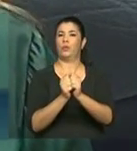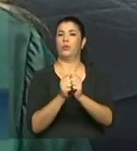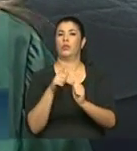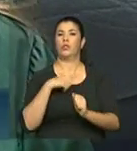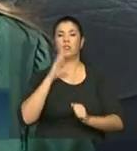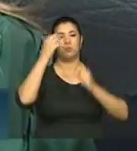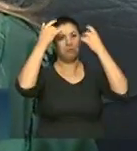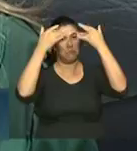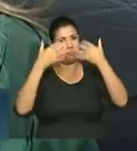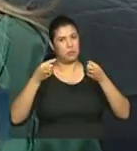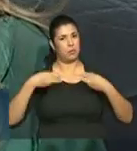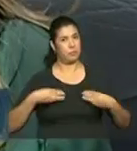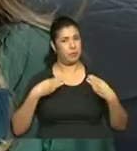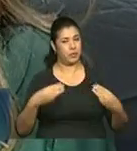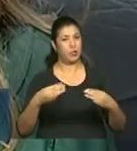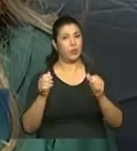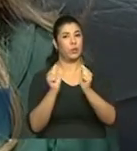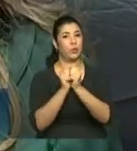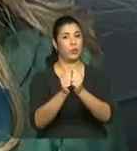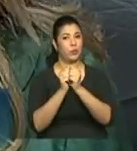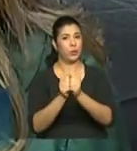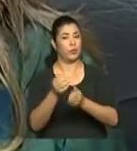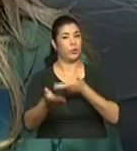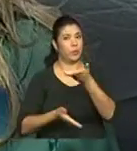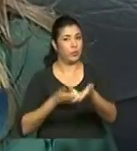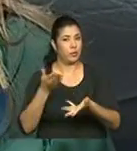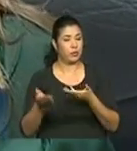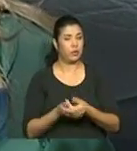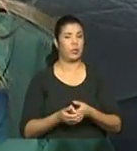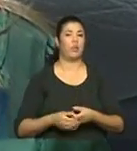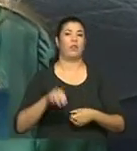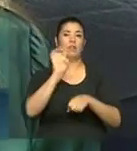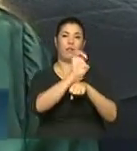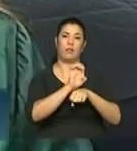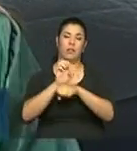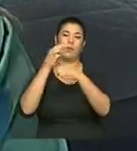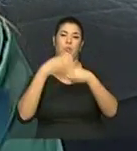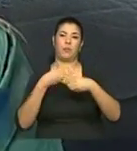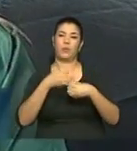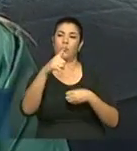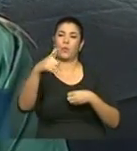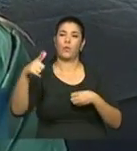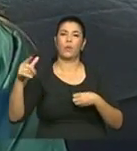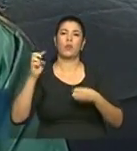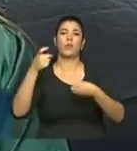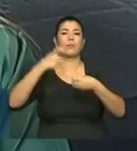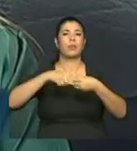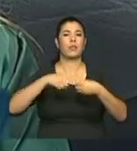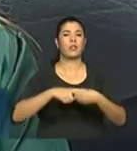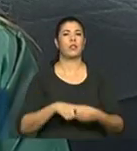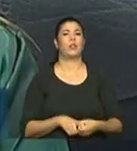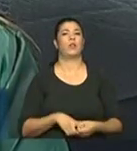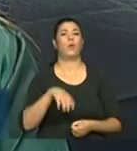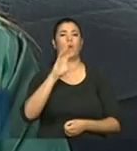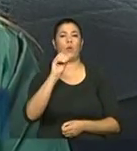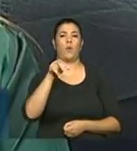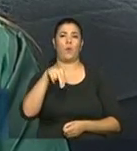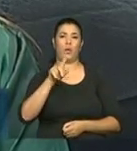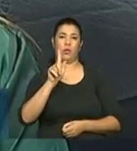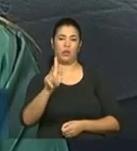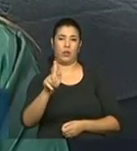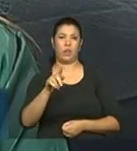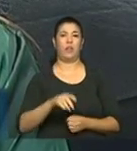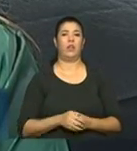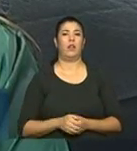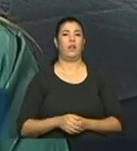disse o ministro, com os estados e municípios e mais outros parceiros, né, como organizações não governamentais,